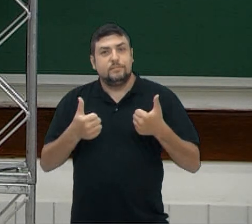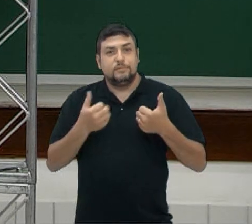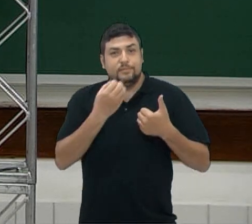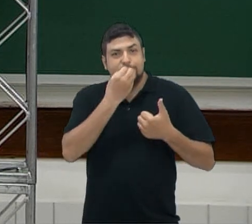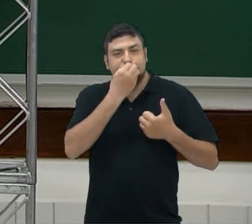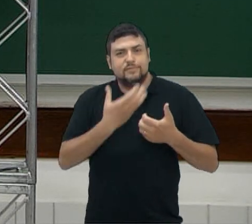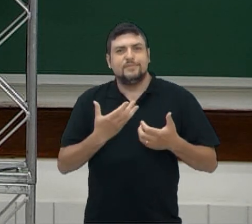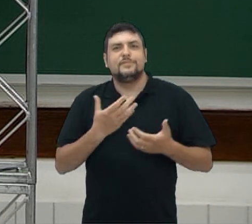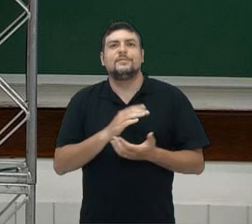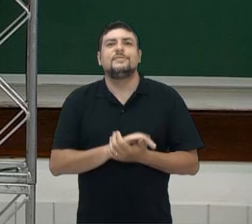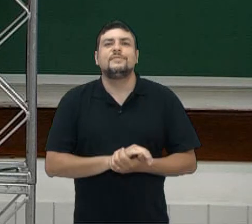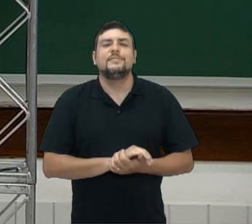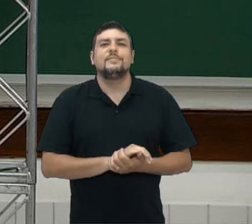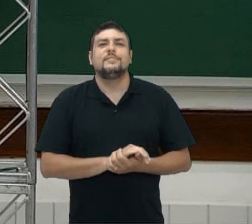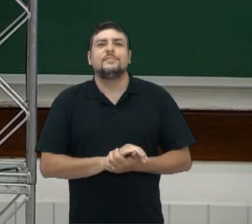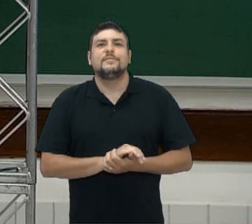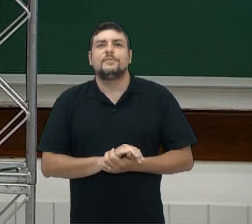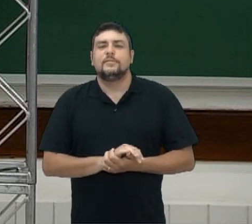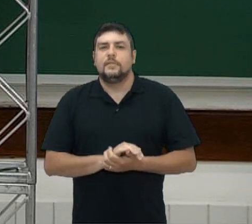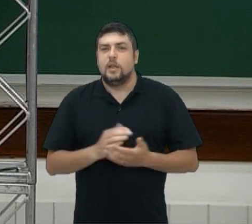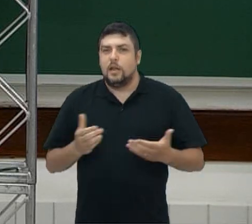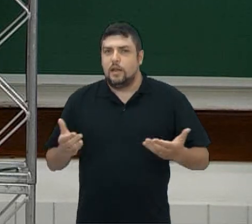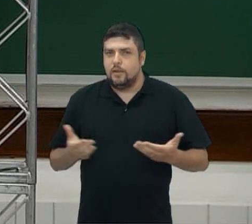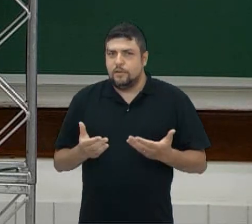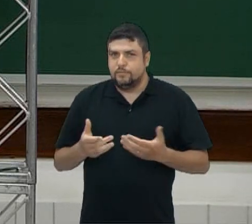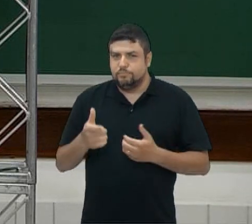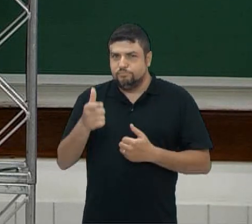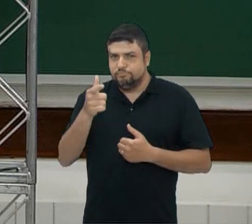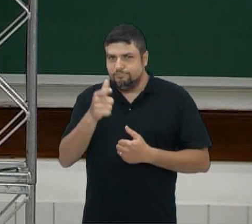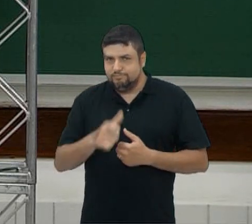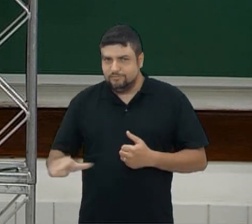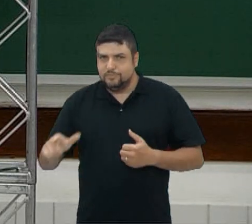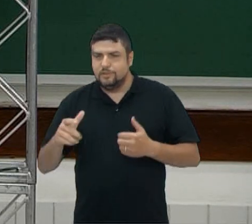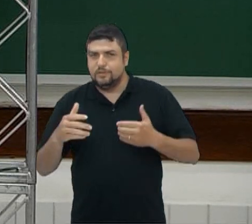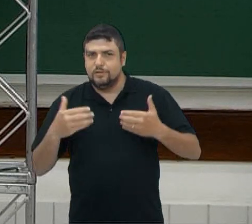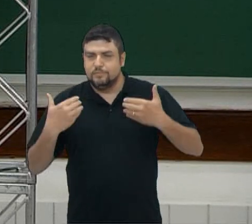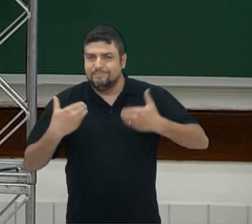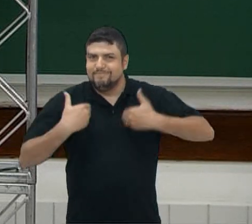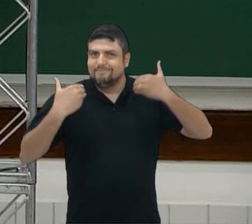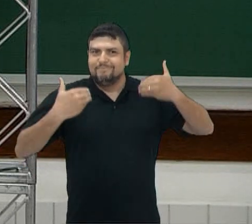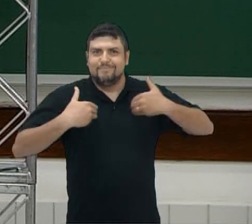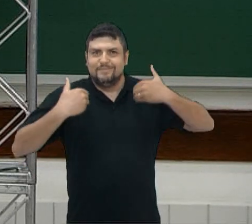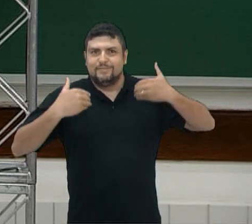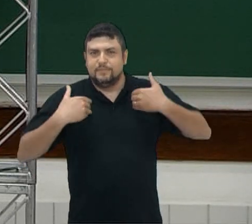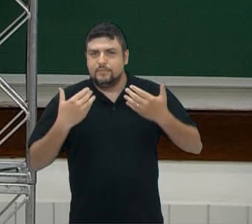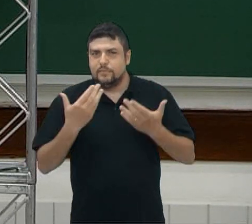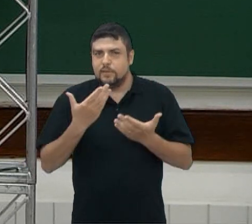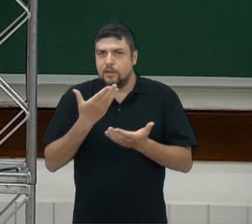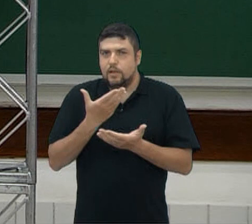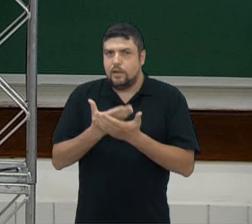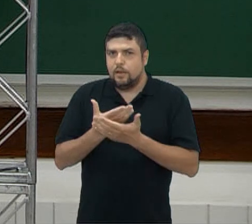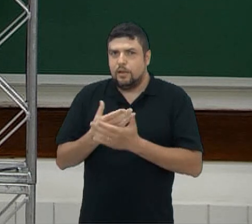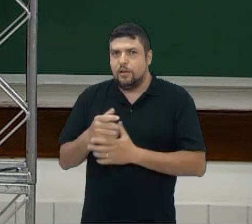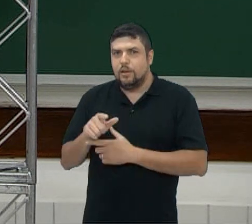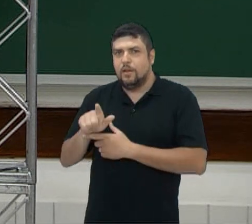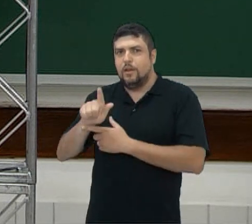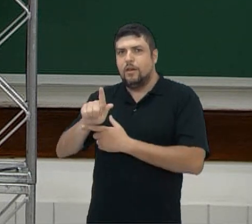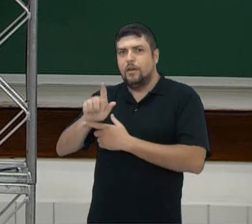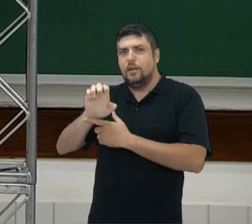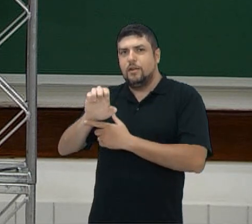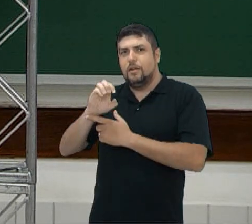Tudo bem? Daí, estão animados para começar mais uma aula sobre geometria,